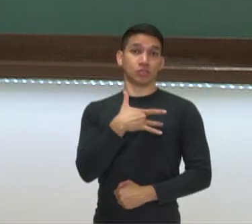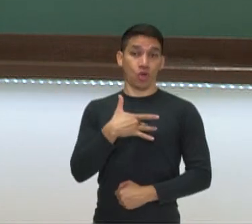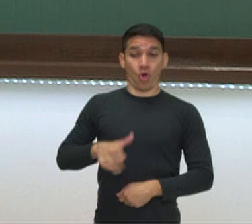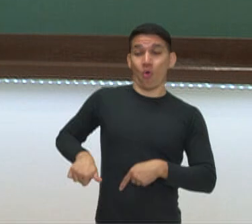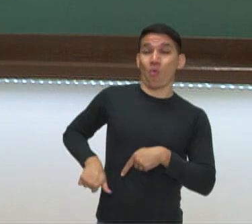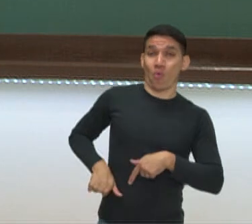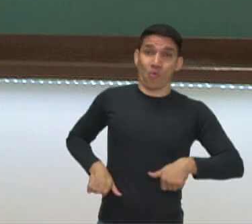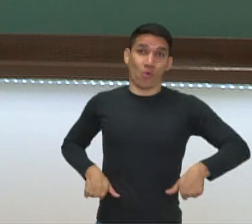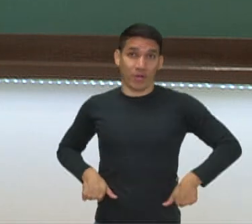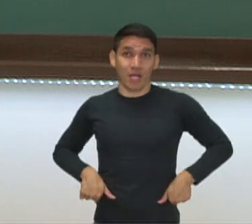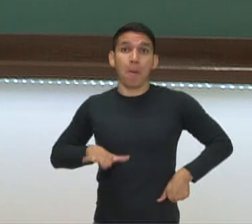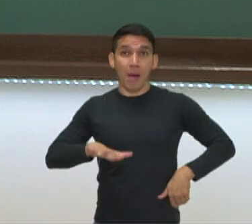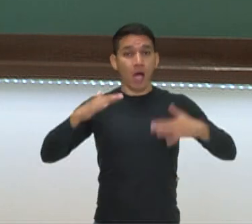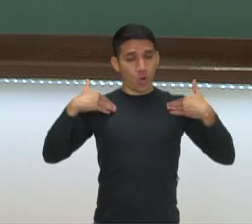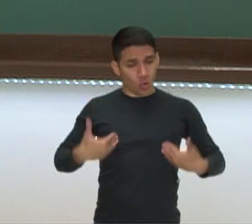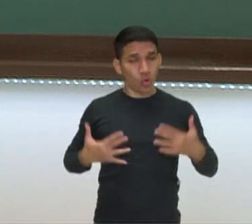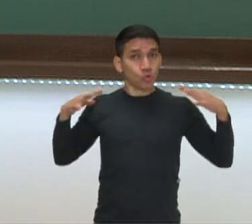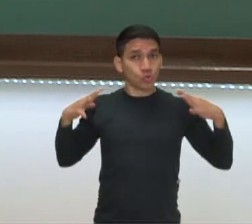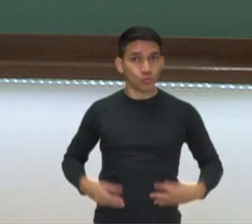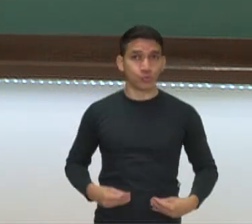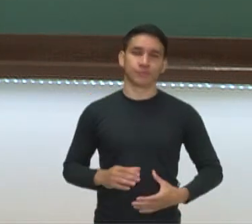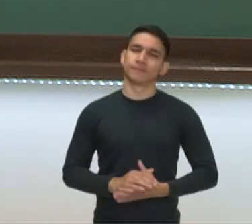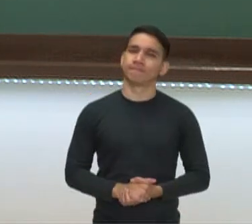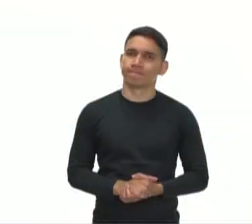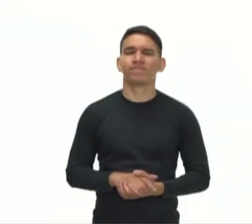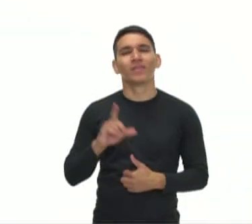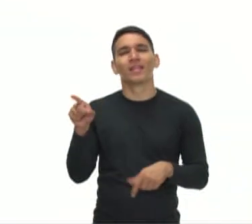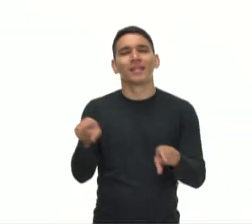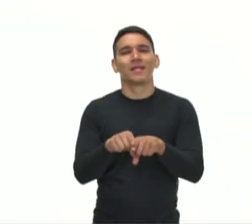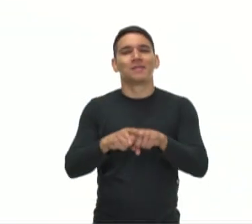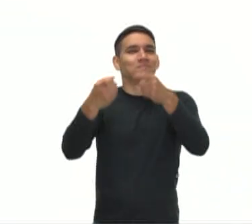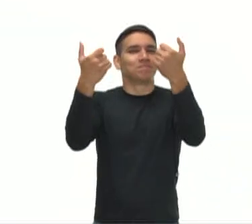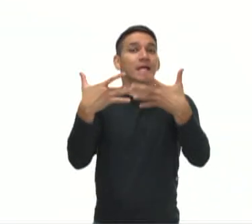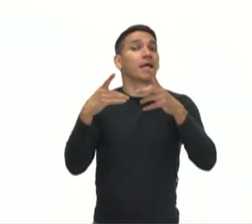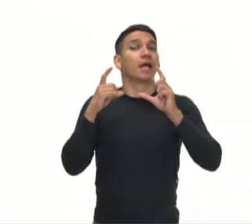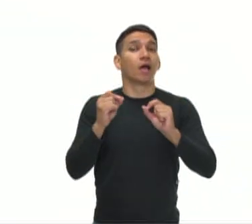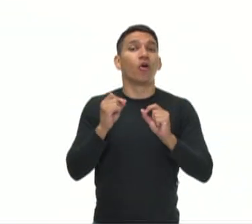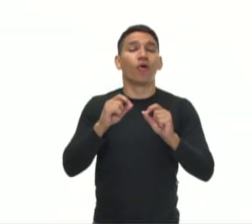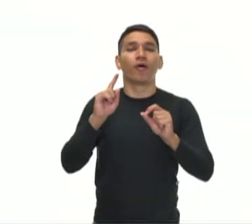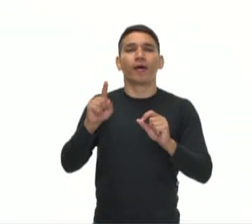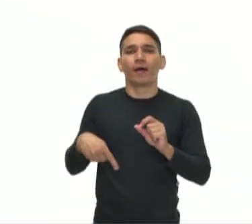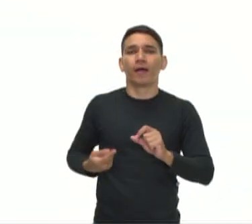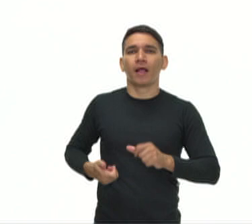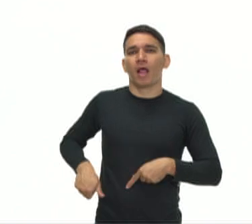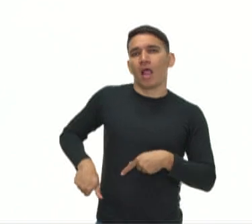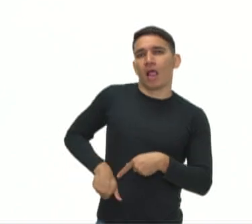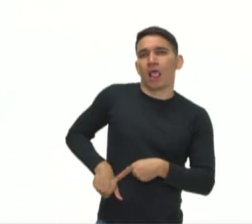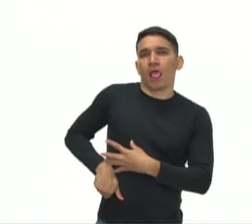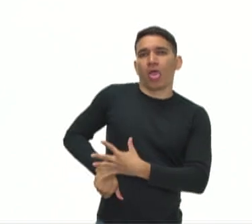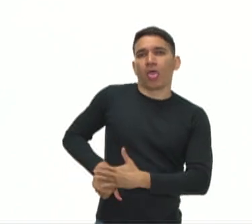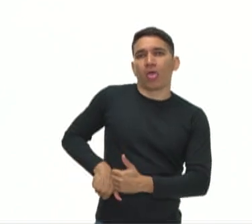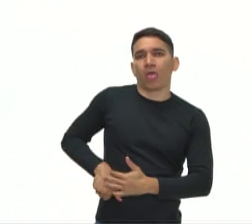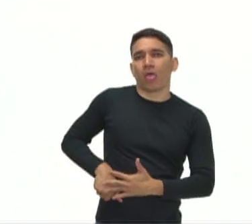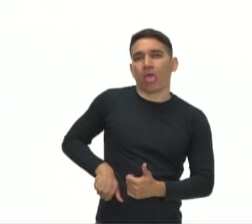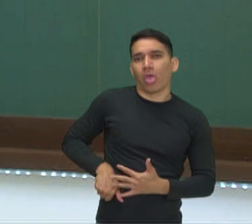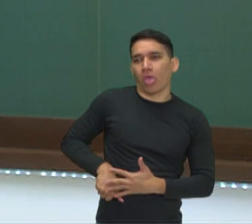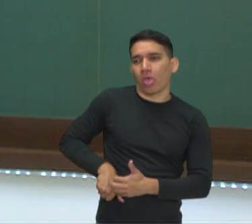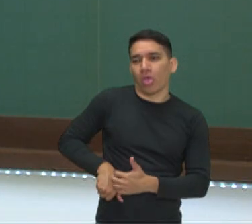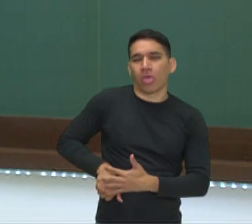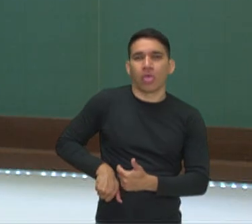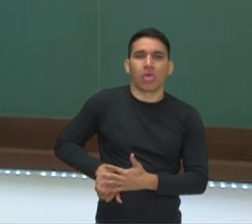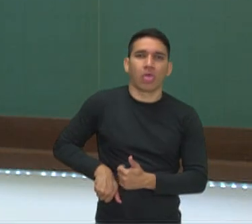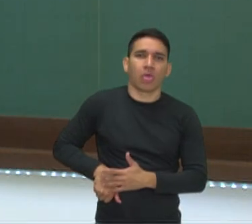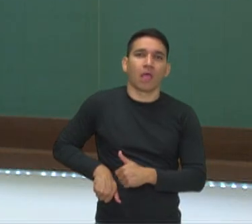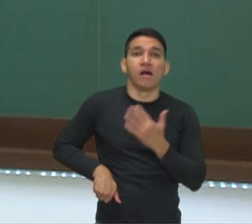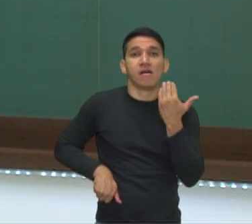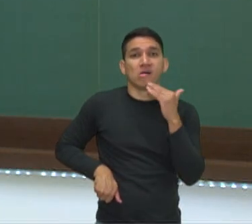dos rins, mas do corpo todo. Nós falamos também sobre a insuficiência renal, que é aquela